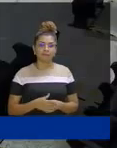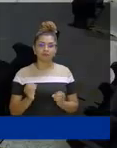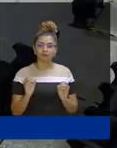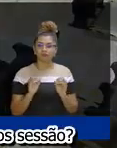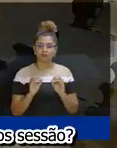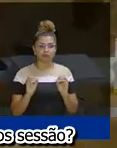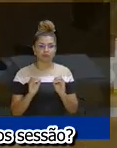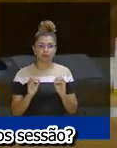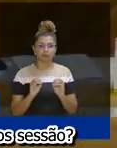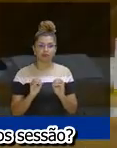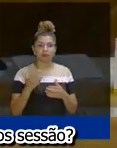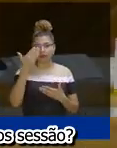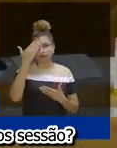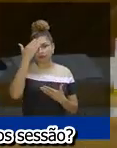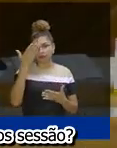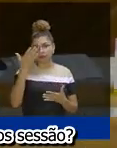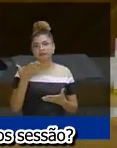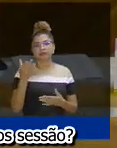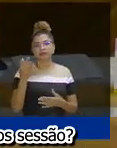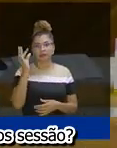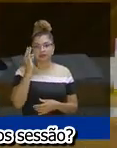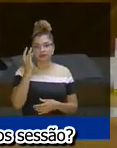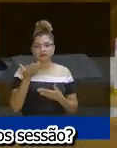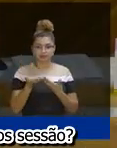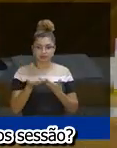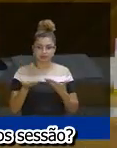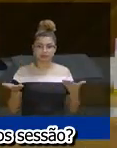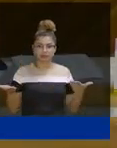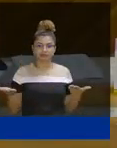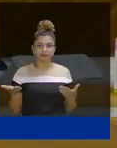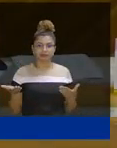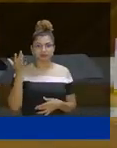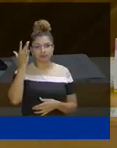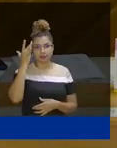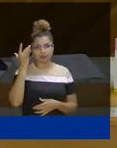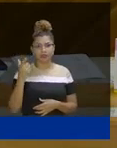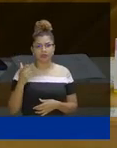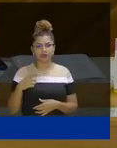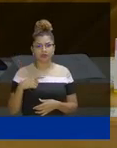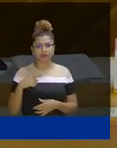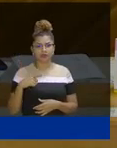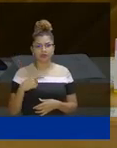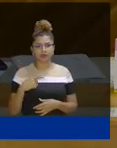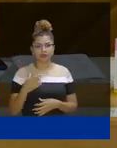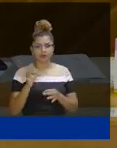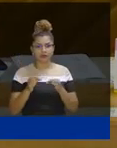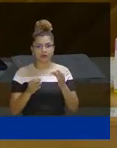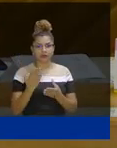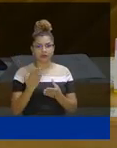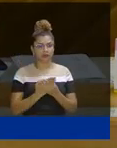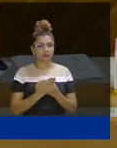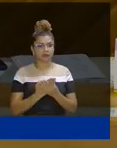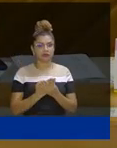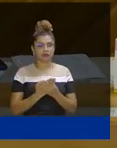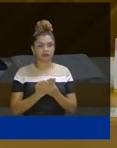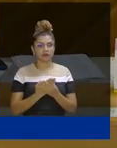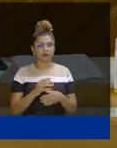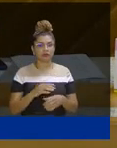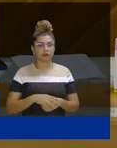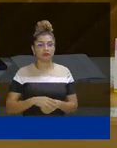mais havendo, agradecendo a presença de todos e todas. Amanhã temos sessão, né? Não.